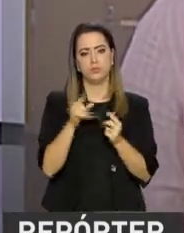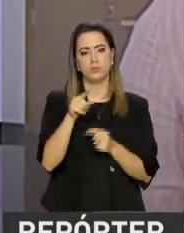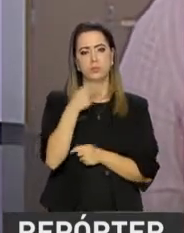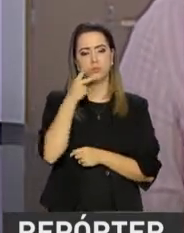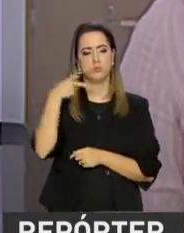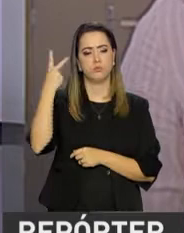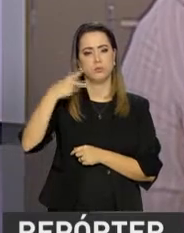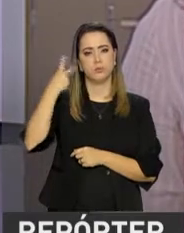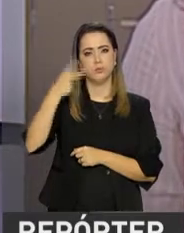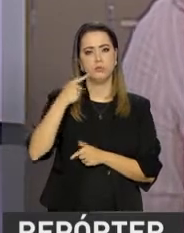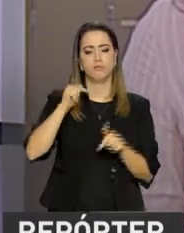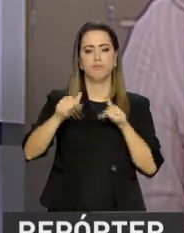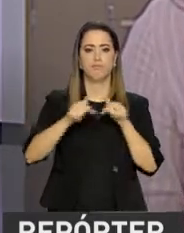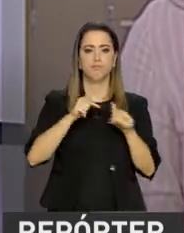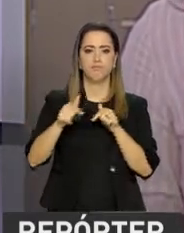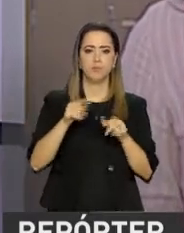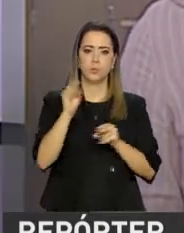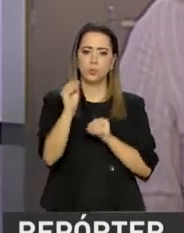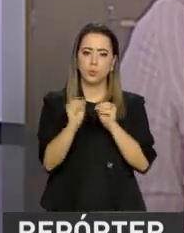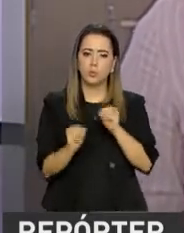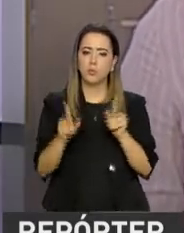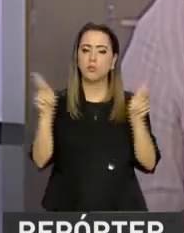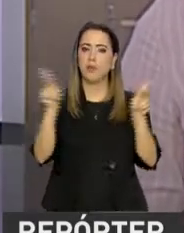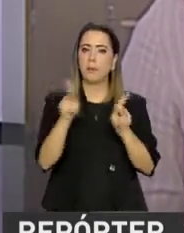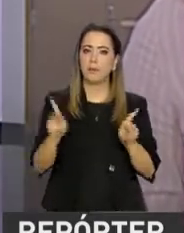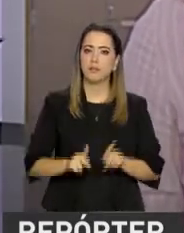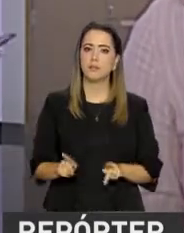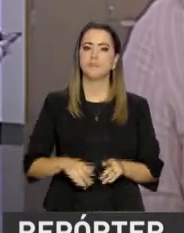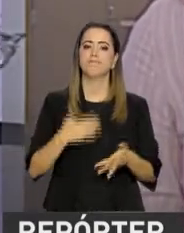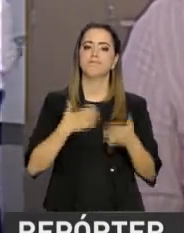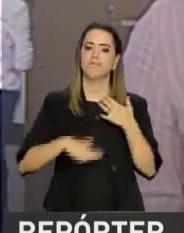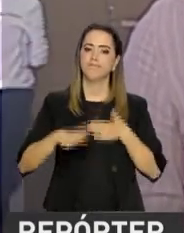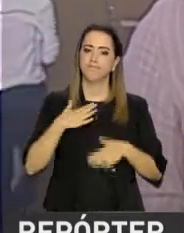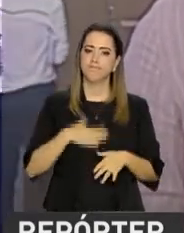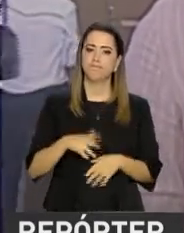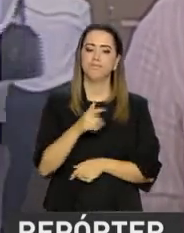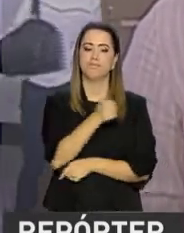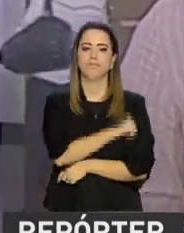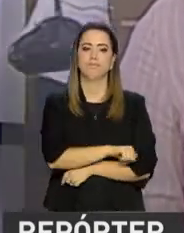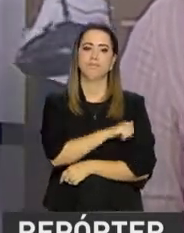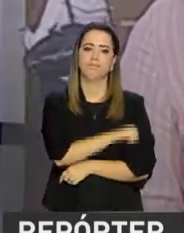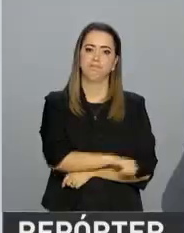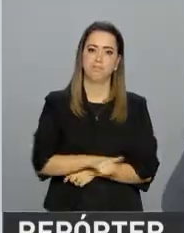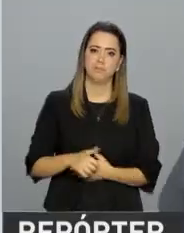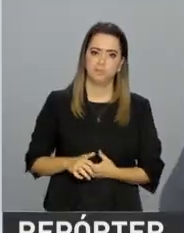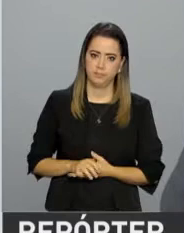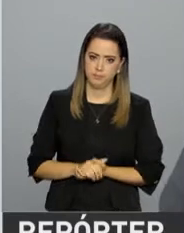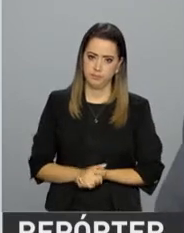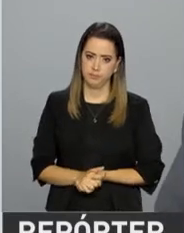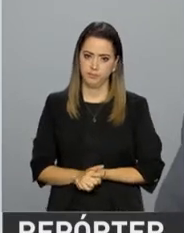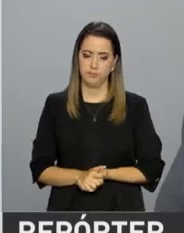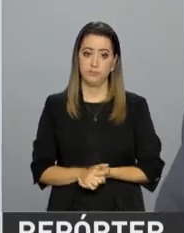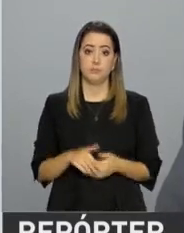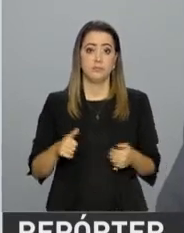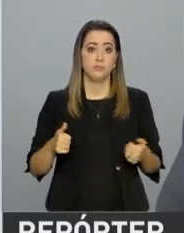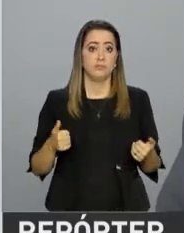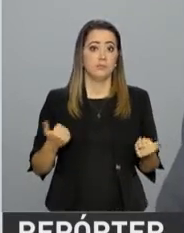vereadora fazia um trabalho para preservar a paz e a tranquilidade na cidade do Rio de Janeiro. É um